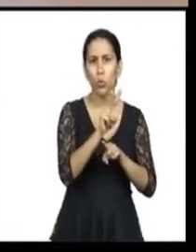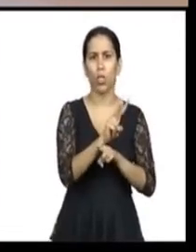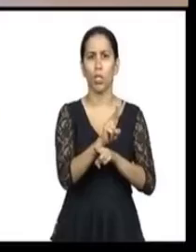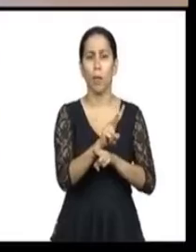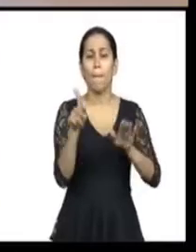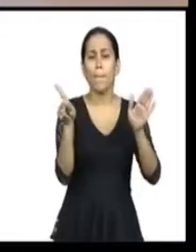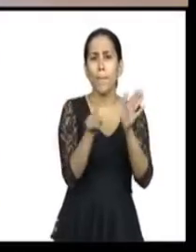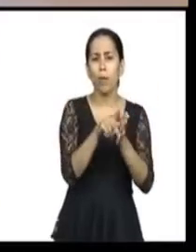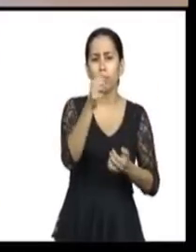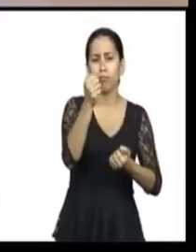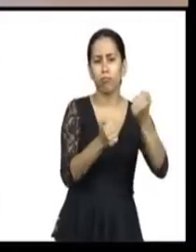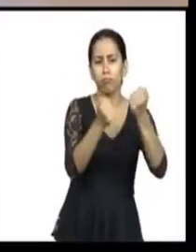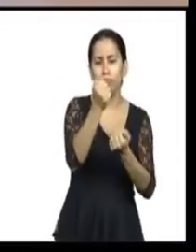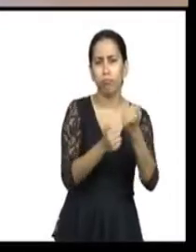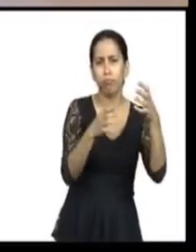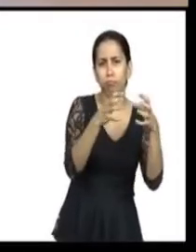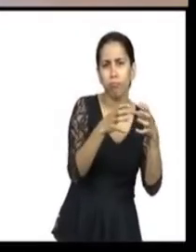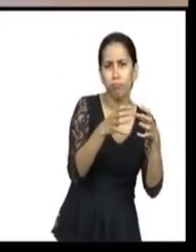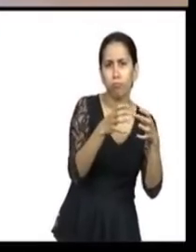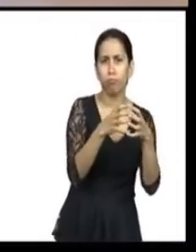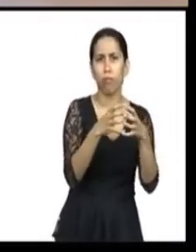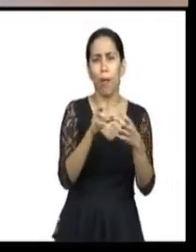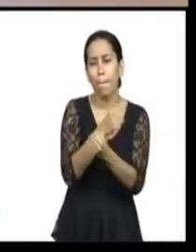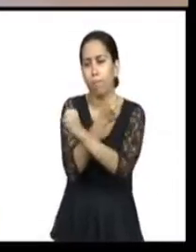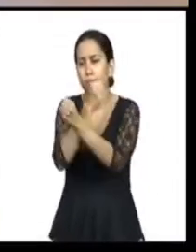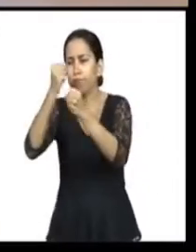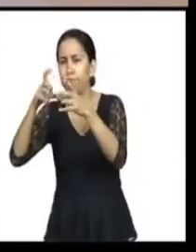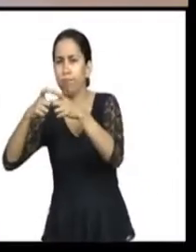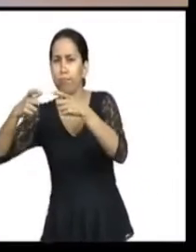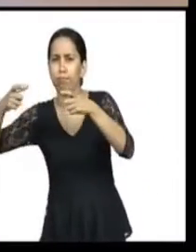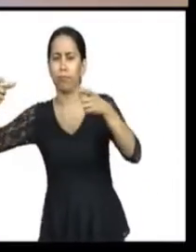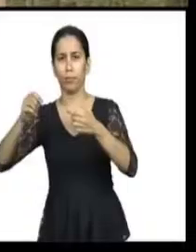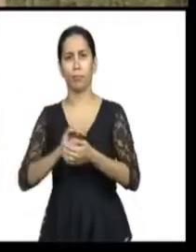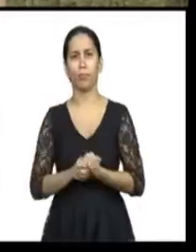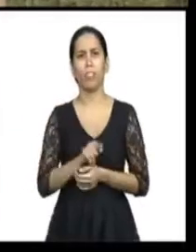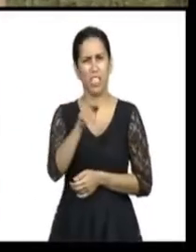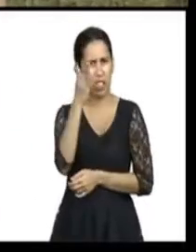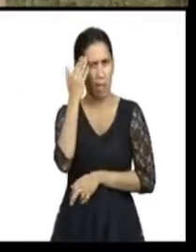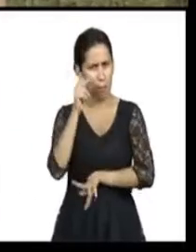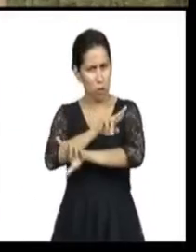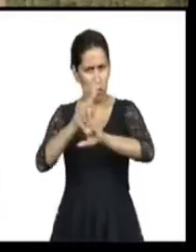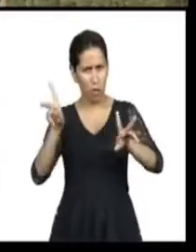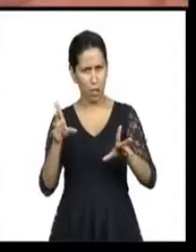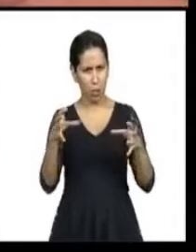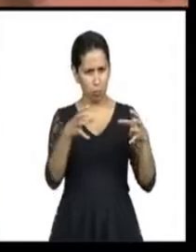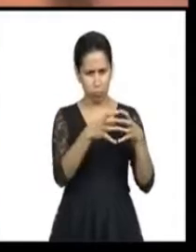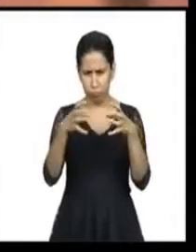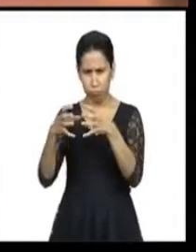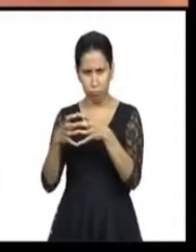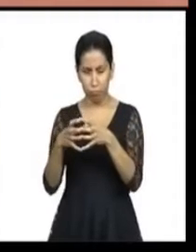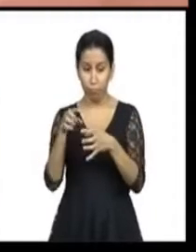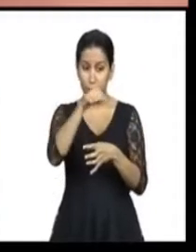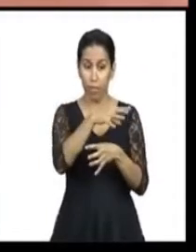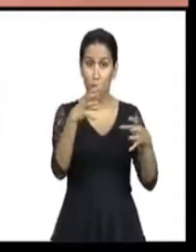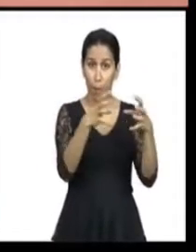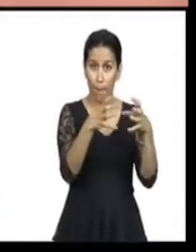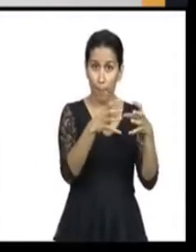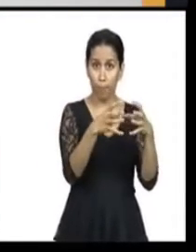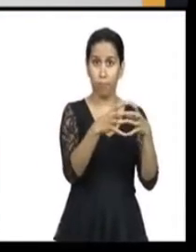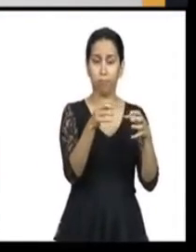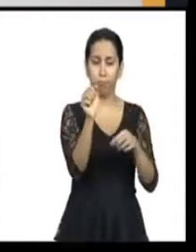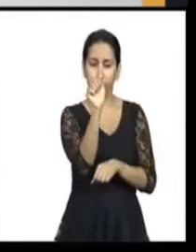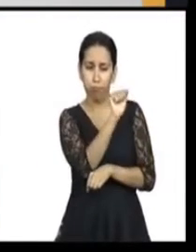veículos leves. Aliás, você sabe a diferença entre eles? Os veículos leves são aqueles que transitam dentro de uma